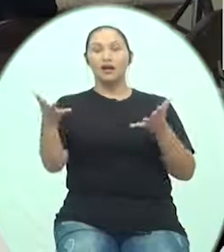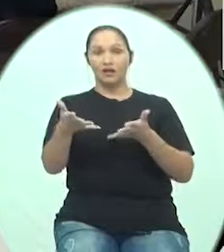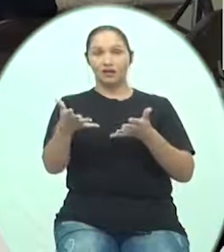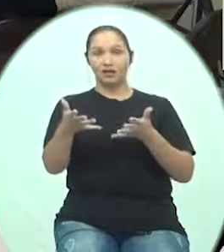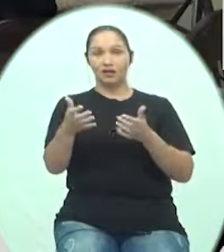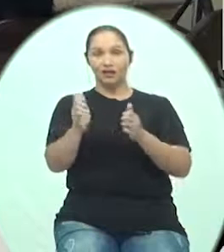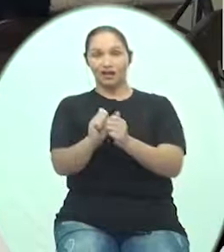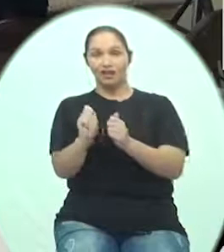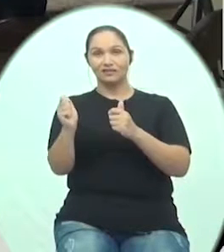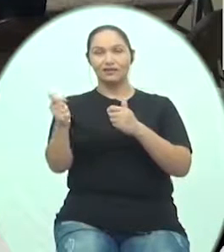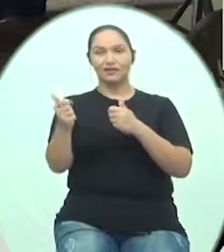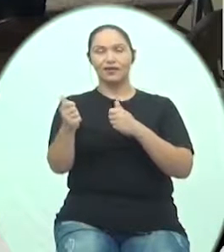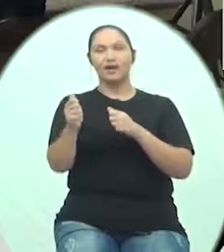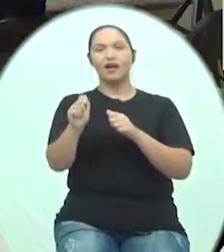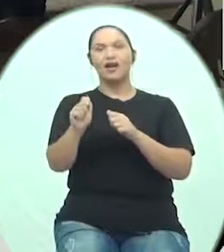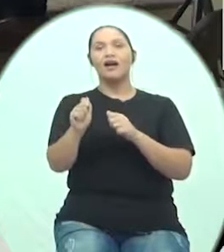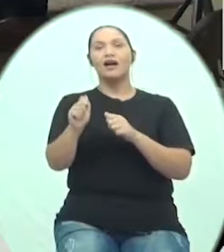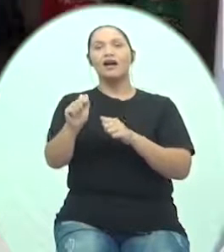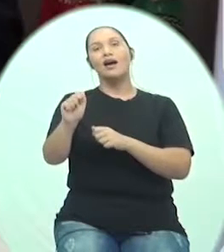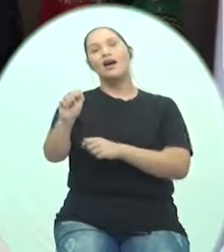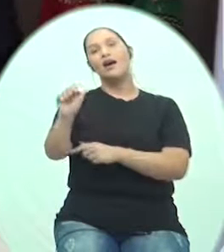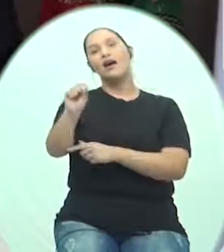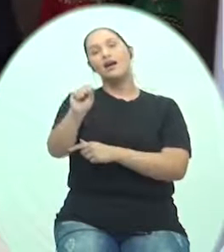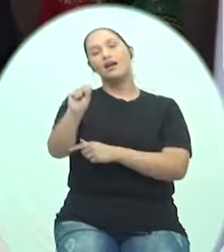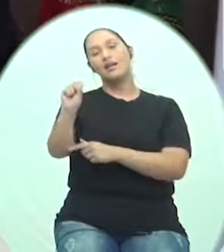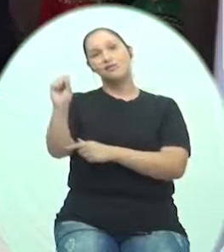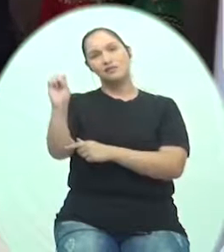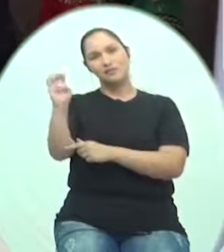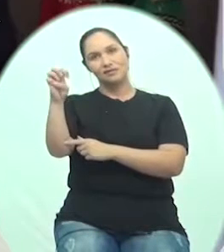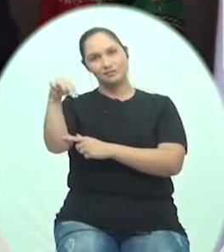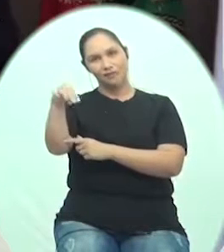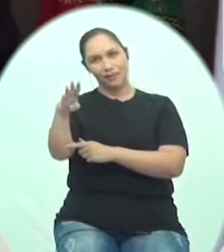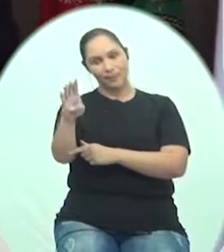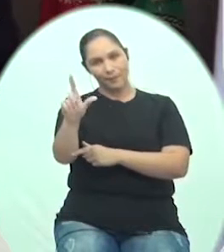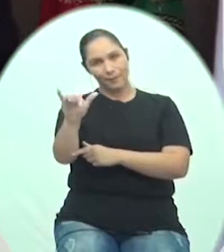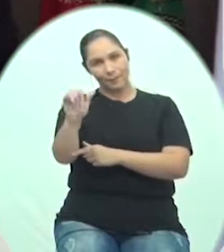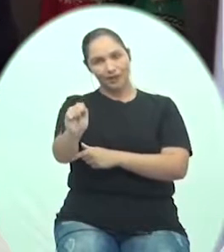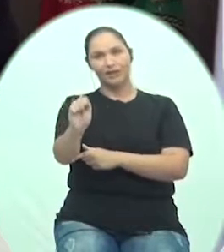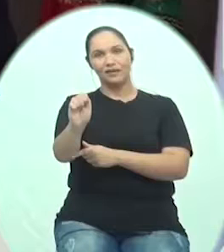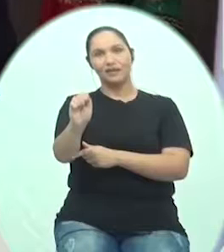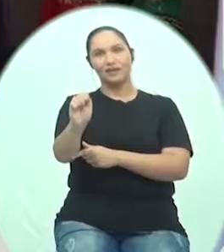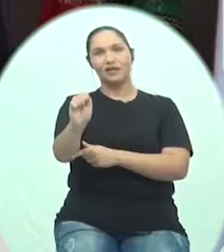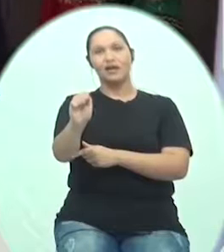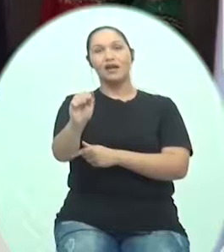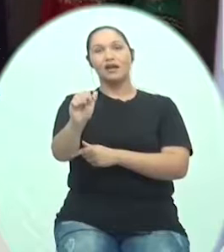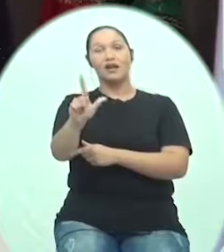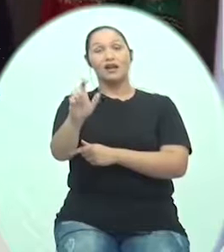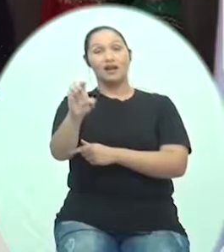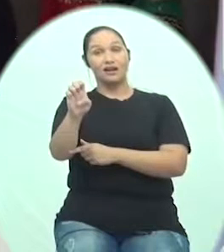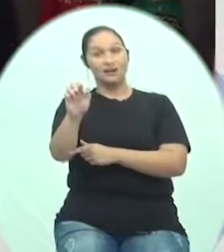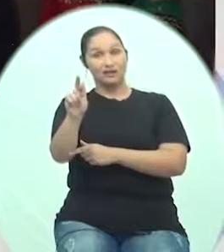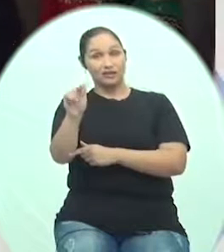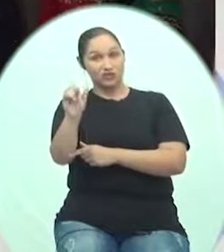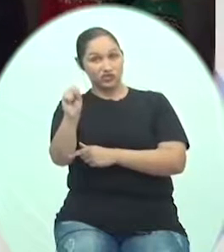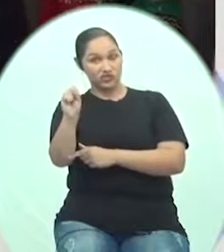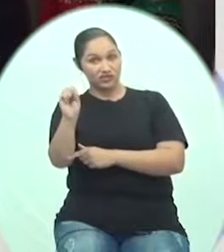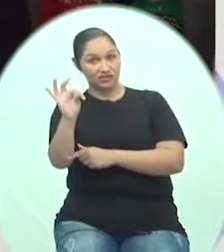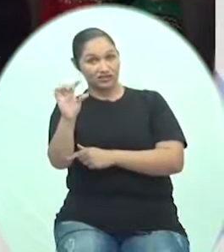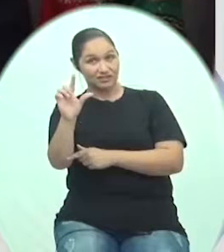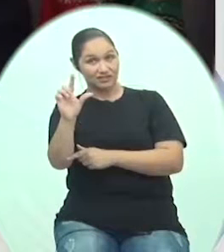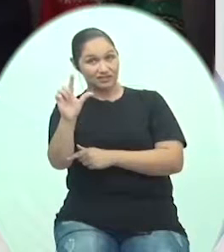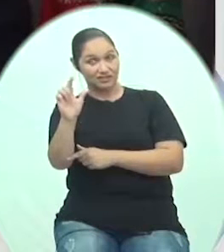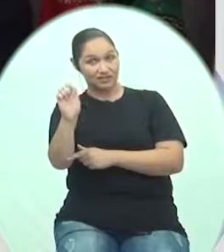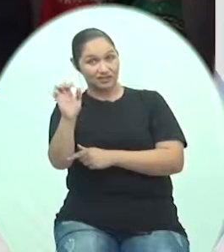mesa dos Senhores vereadores aí eh três manuais eh é um kit que vai ser entregue também